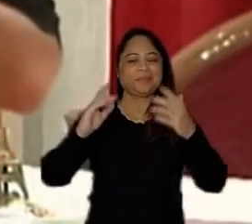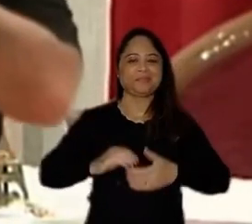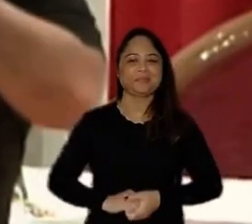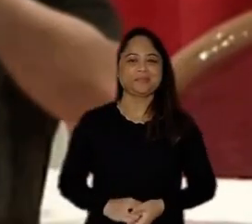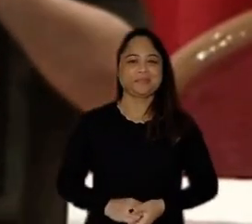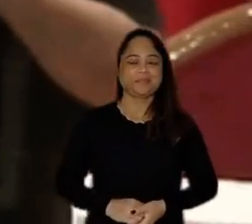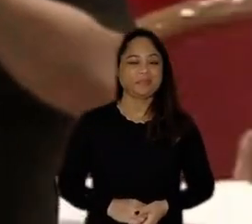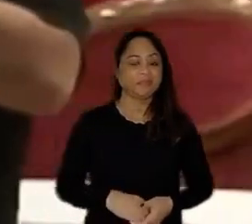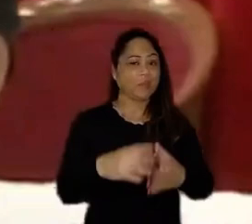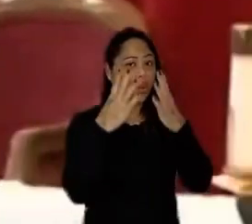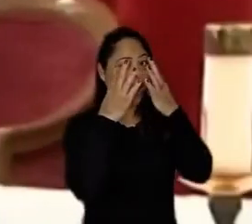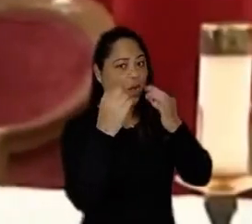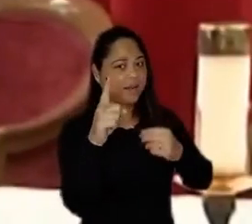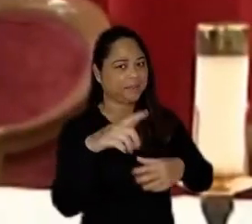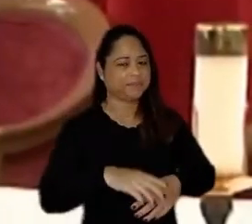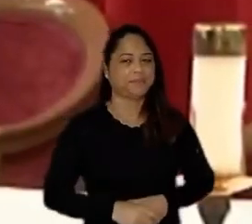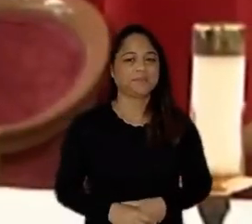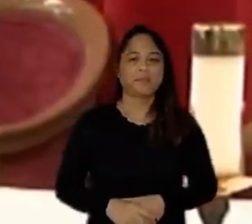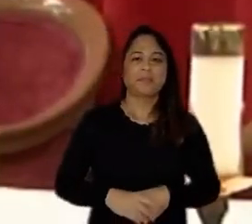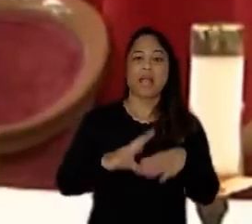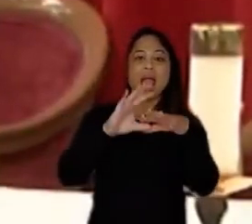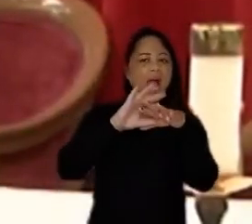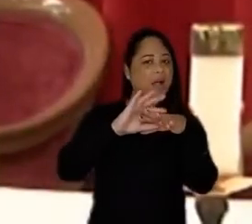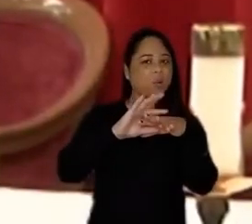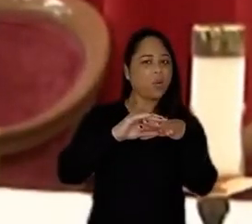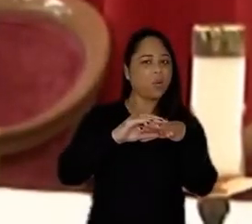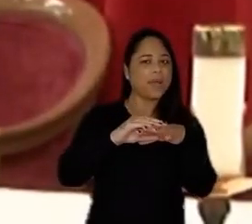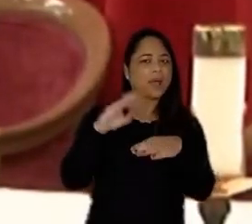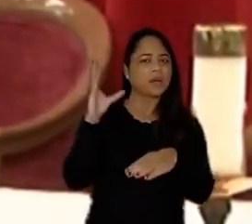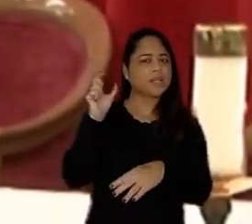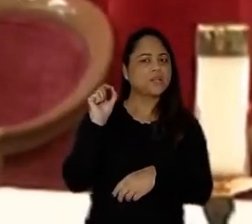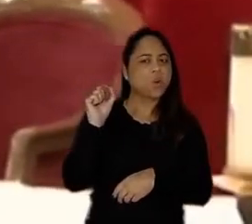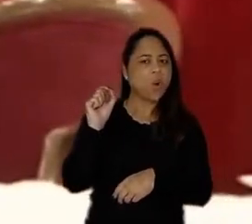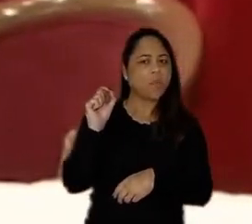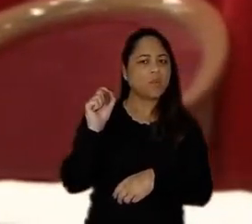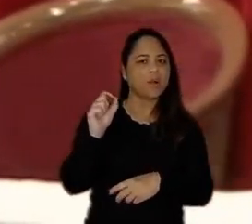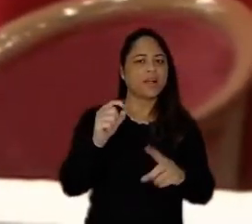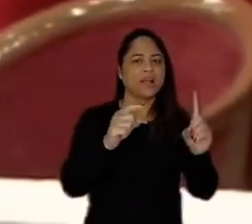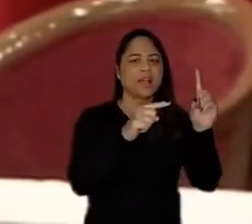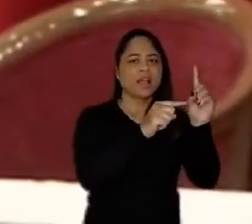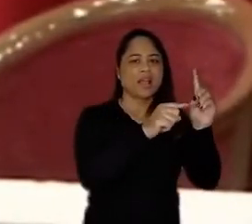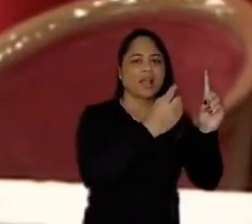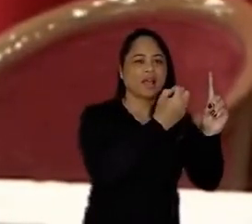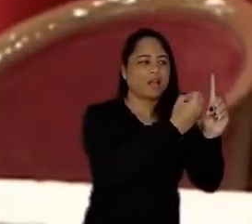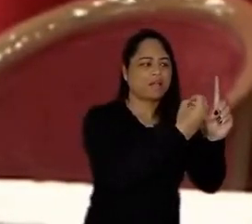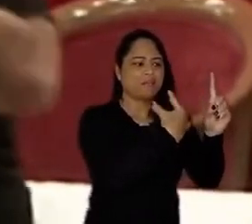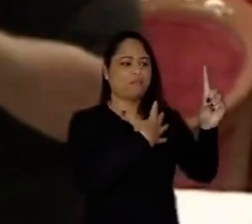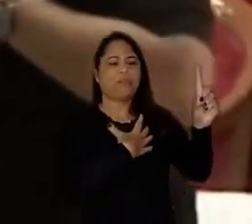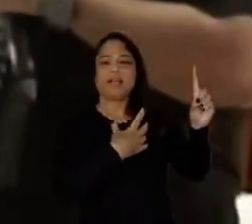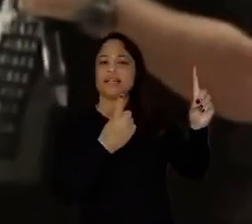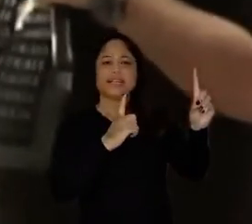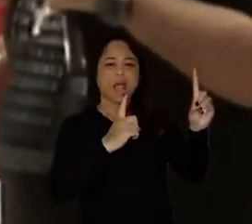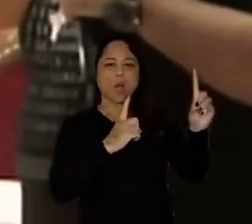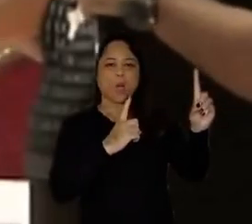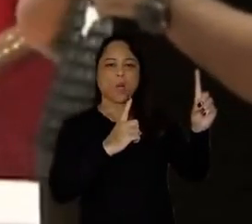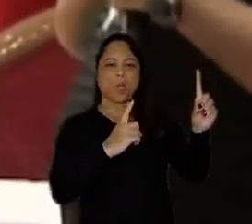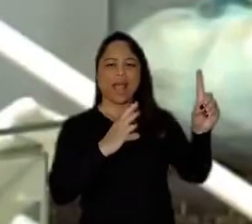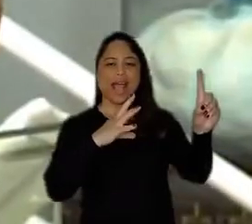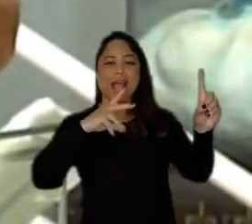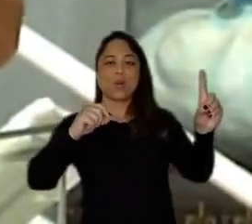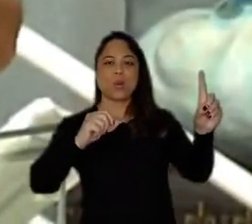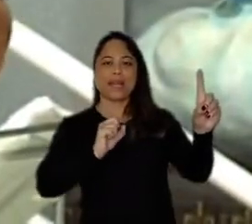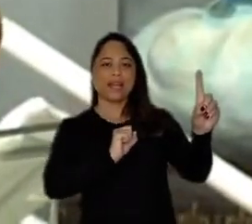Olha para mim. Então a cura não é daqui para lá. A cura é daí para cá.